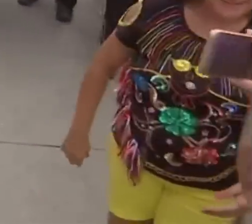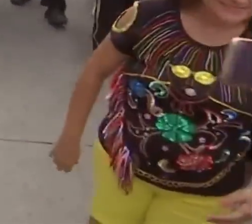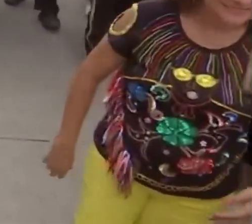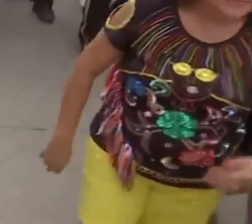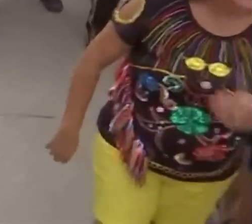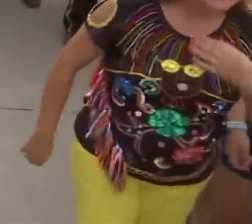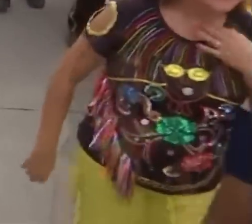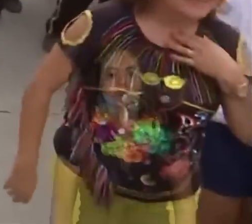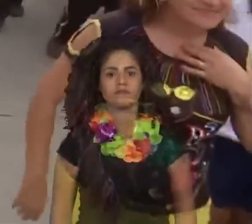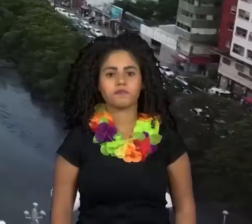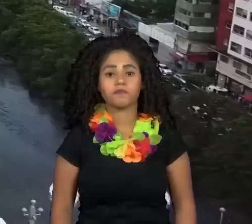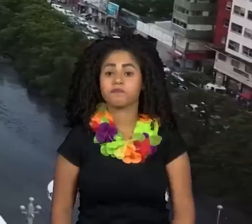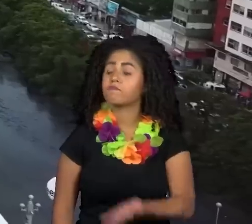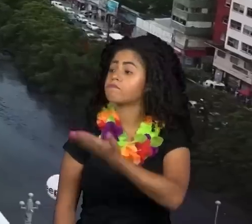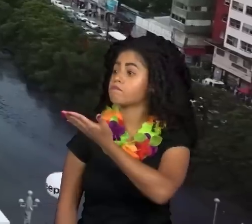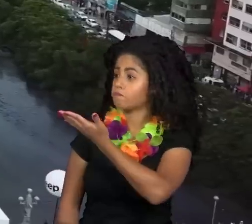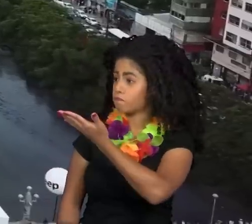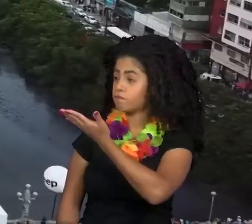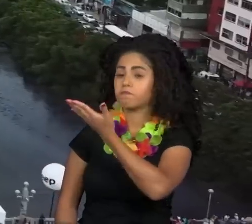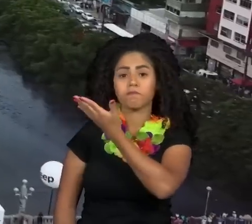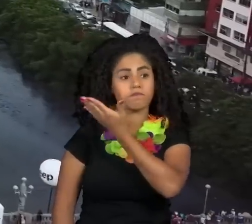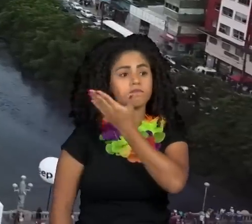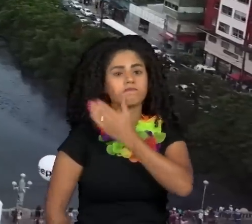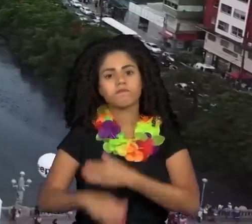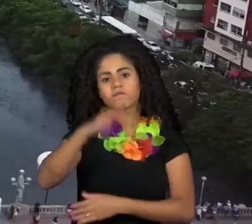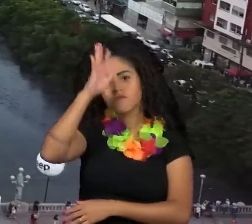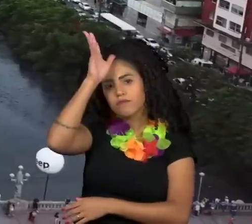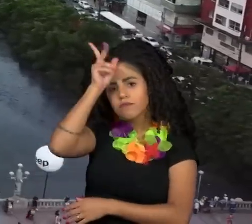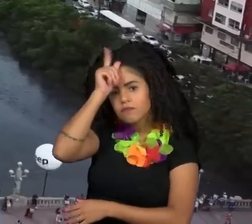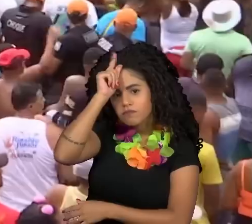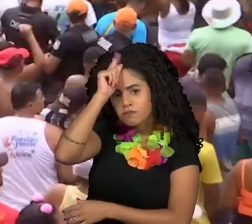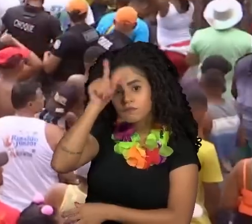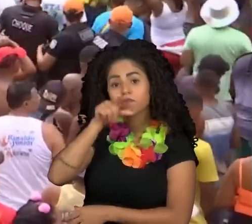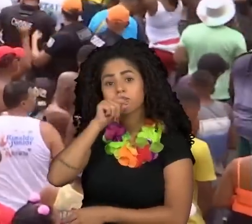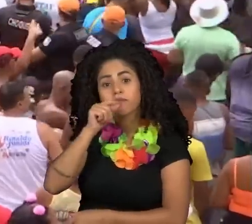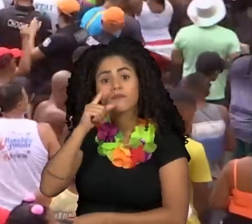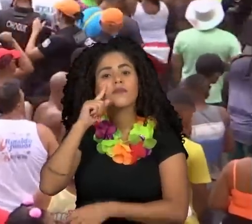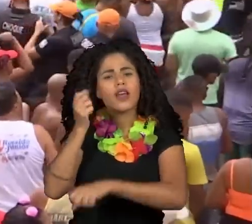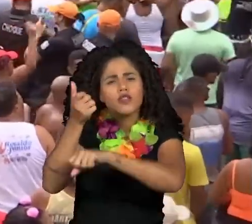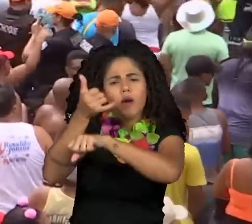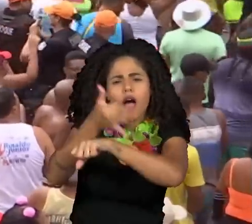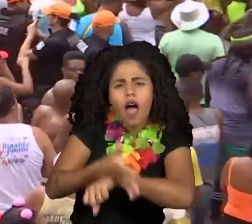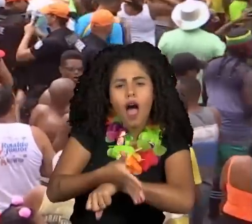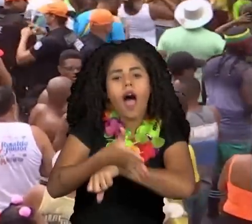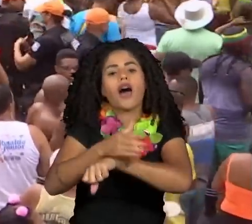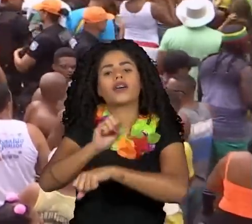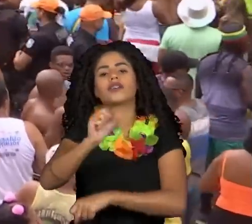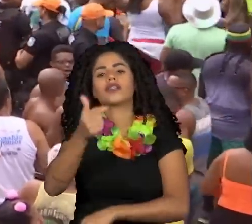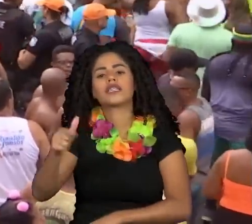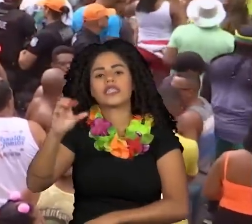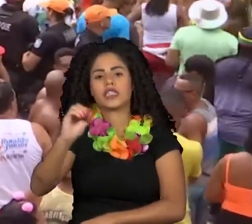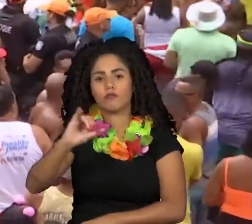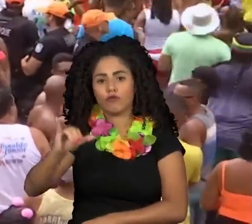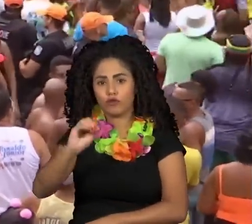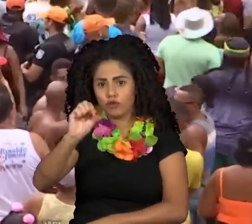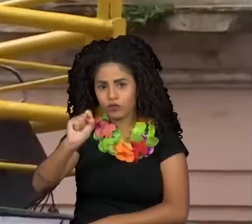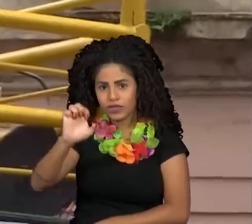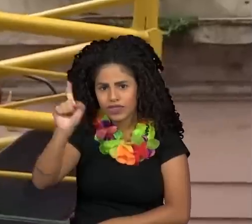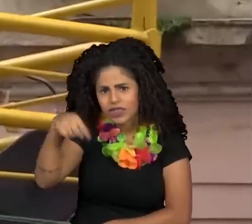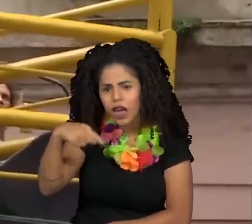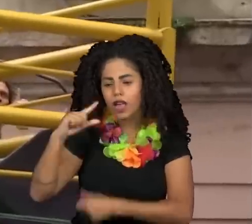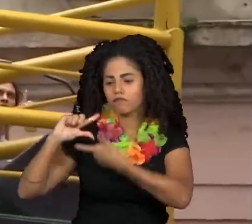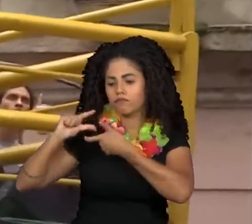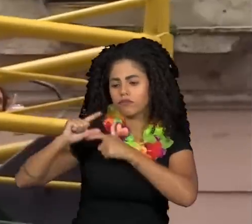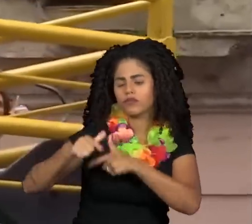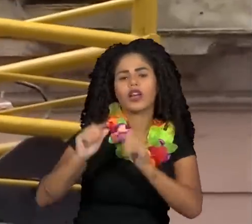O Galo da Madrugada é uma agremiação que nasceu pequenininha no bairro de São José, um bairro extremamente